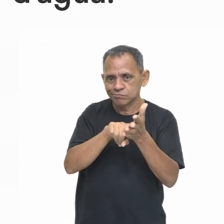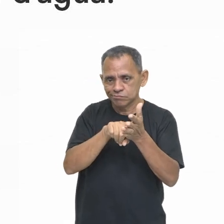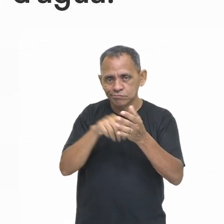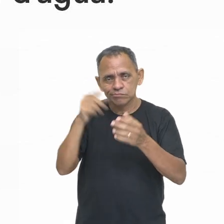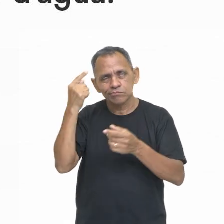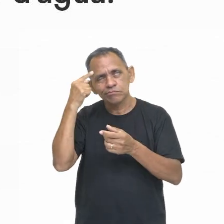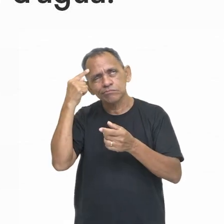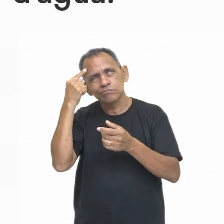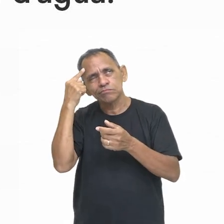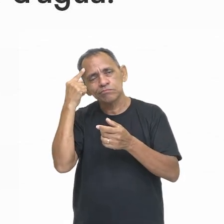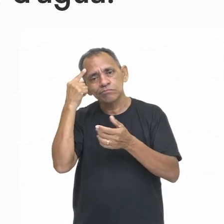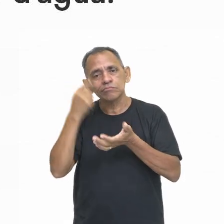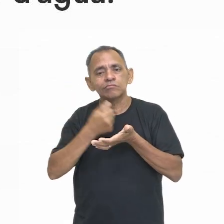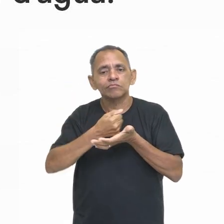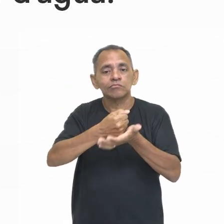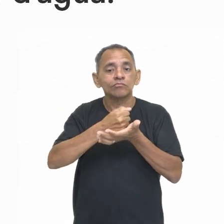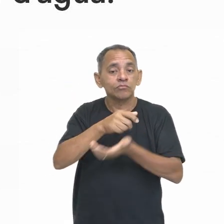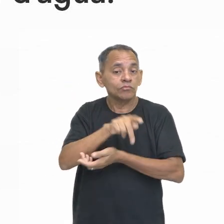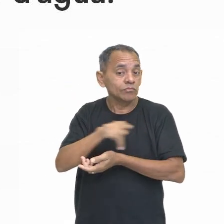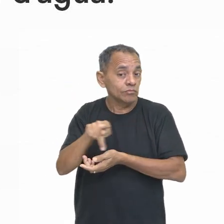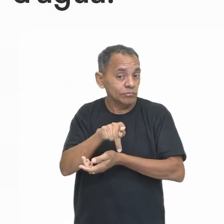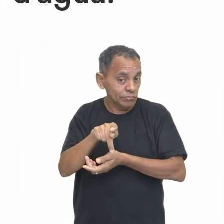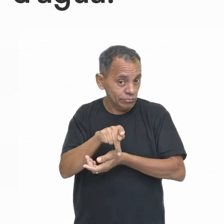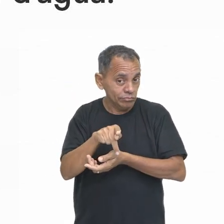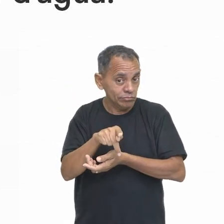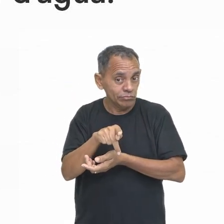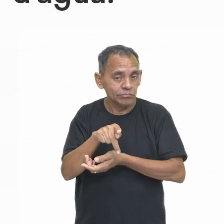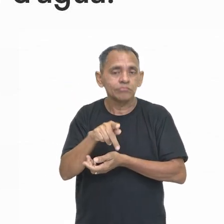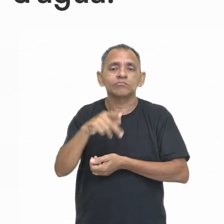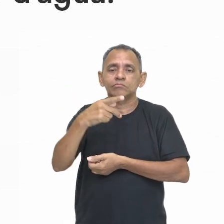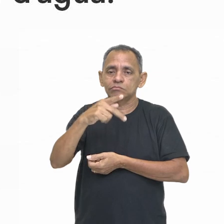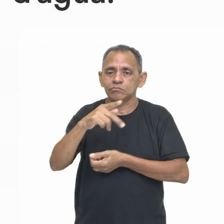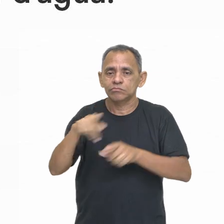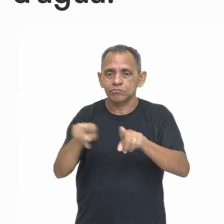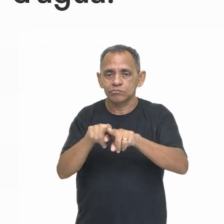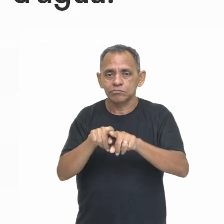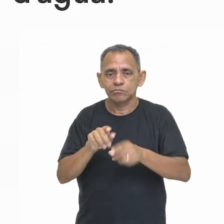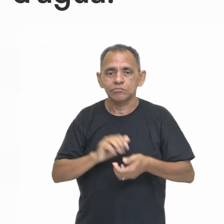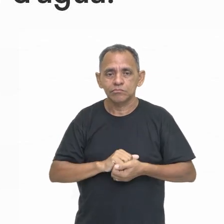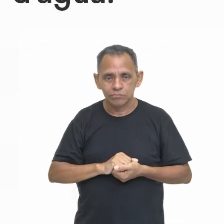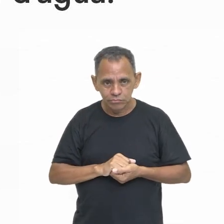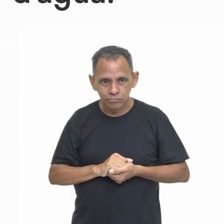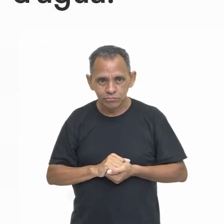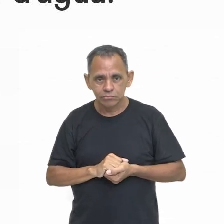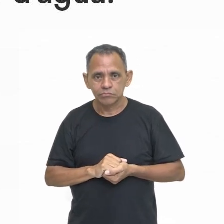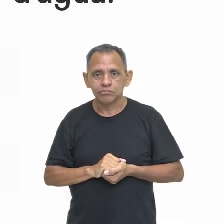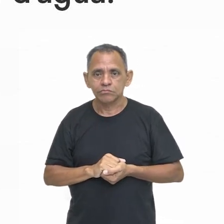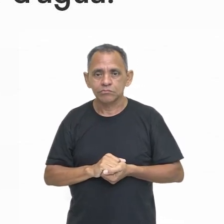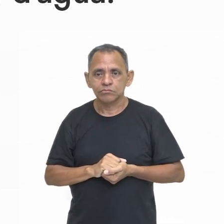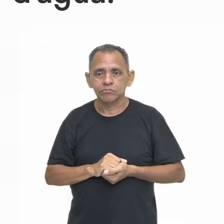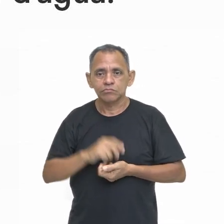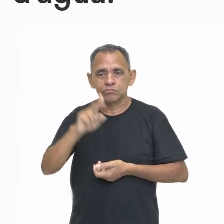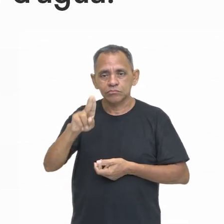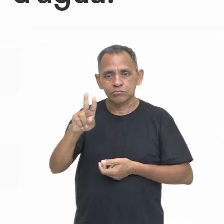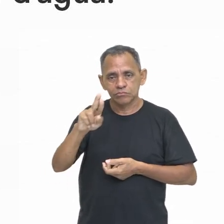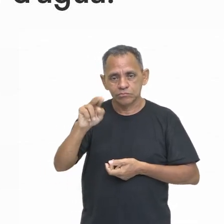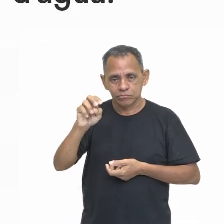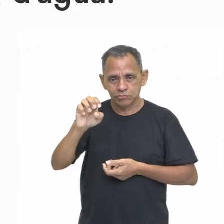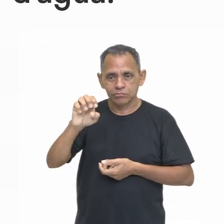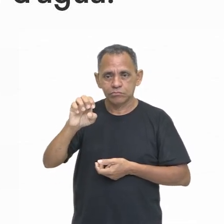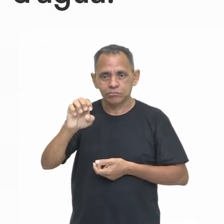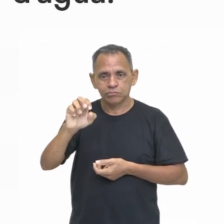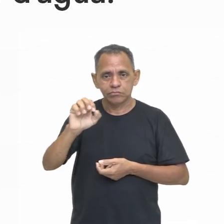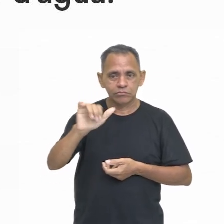ajuda do seu professor, né, que foi o Harold Urey. E aí, na Universidade de